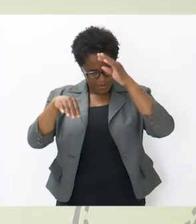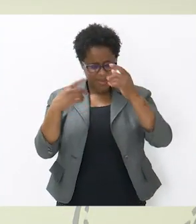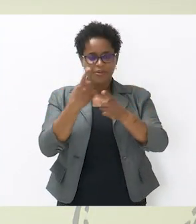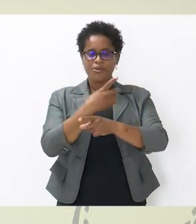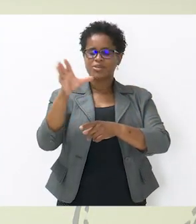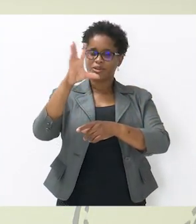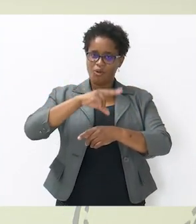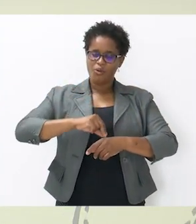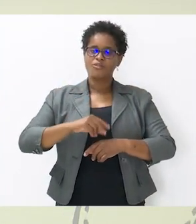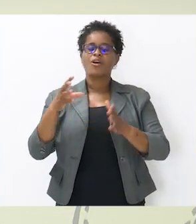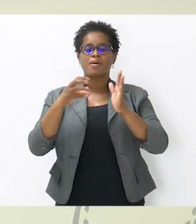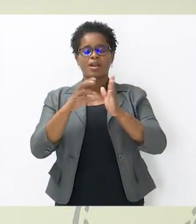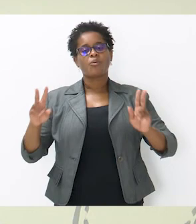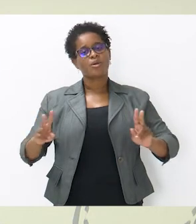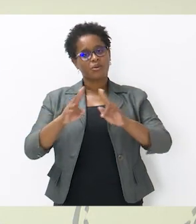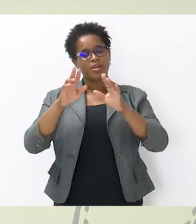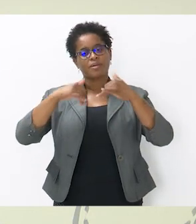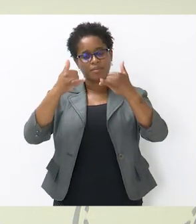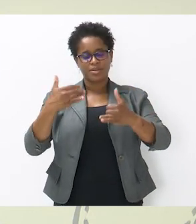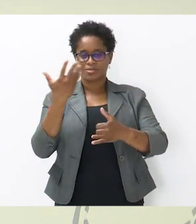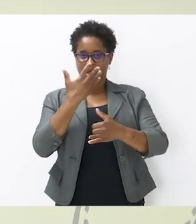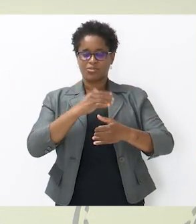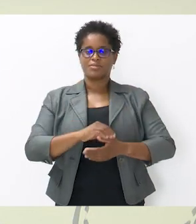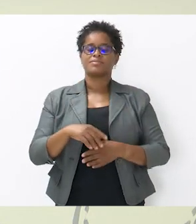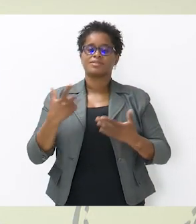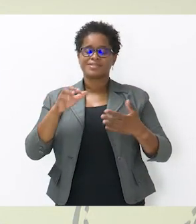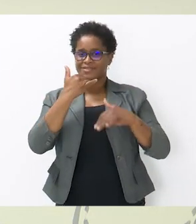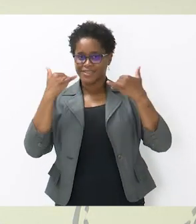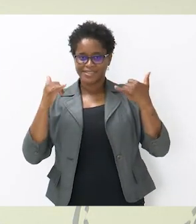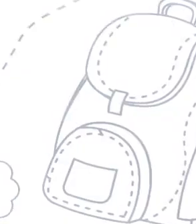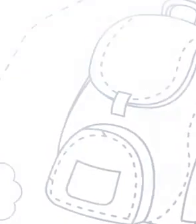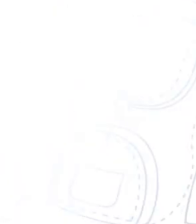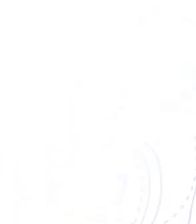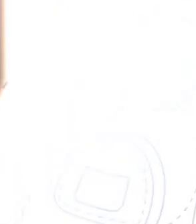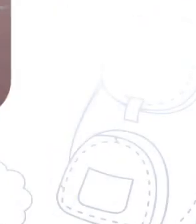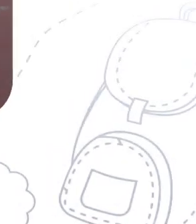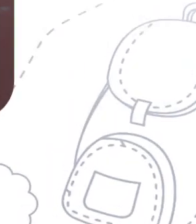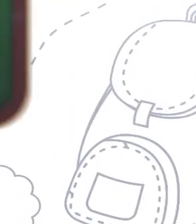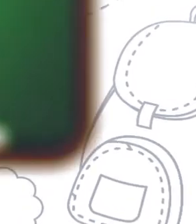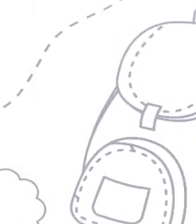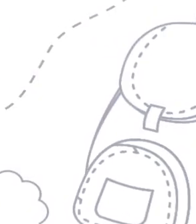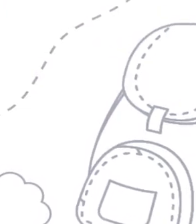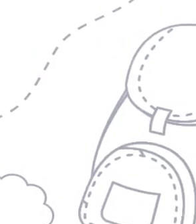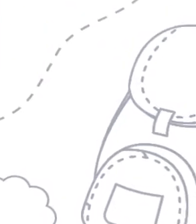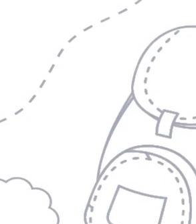algo novo. Marcamos o encontro para a próxima aula. Sejam felizes!